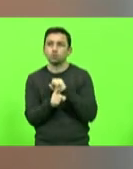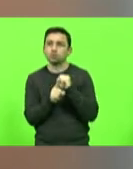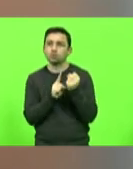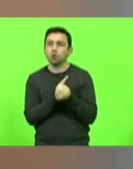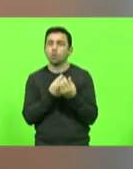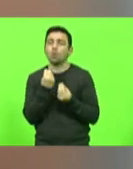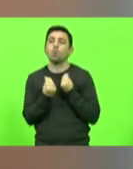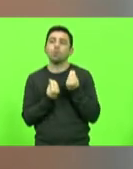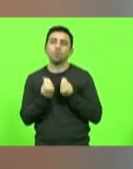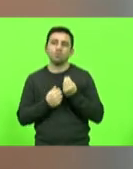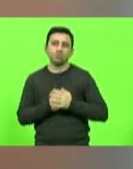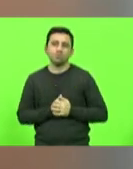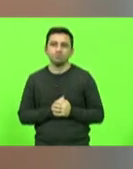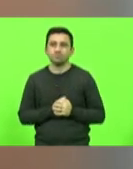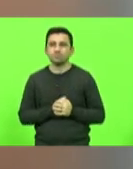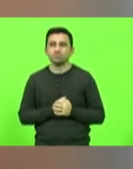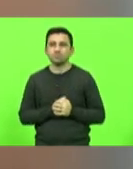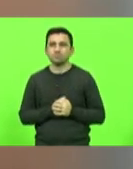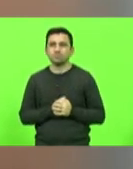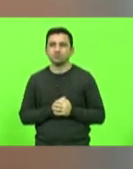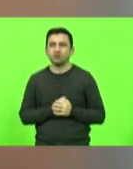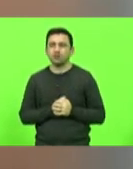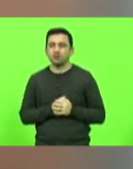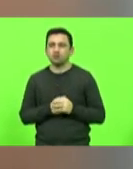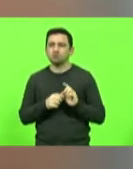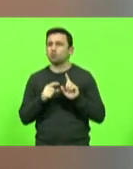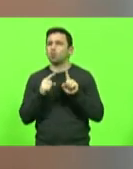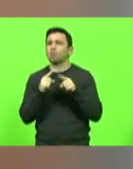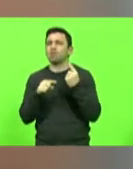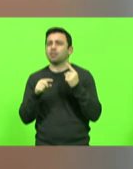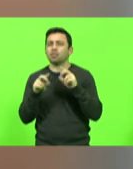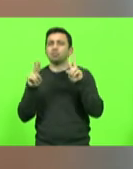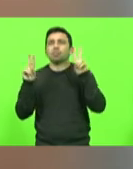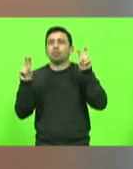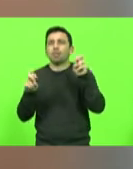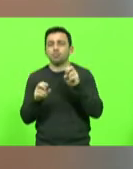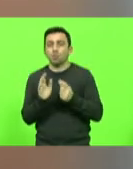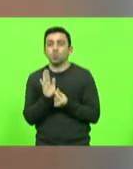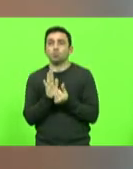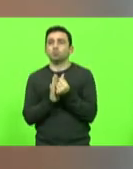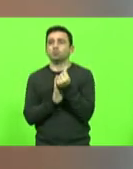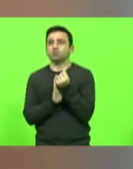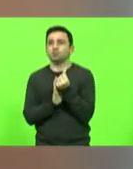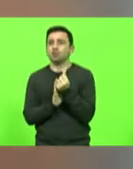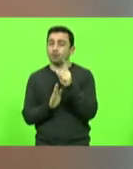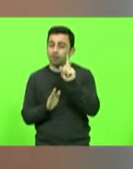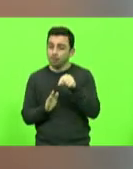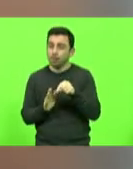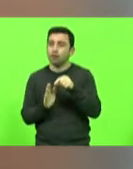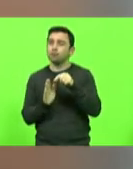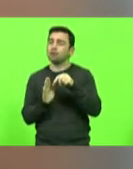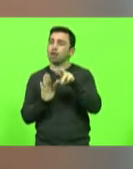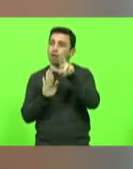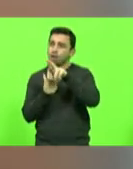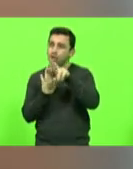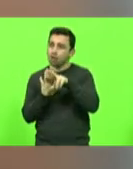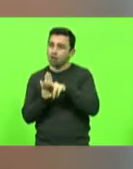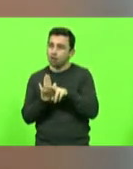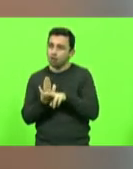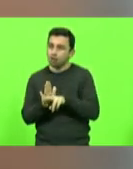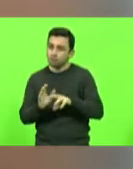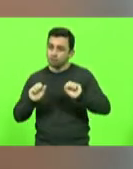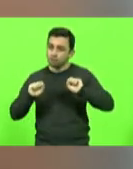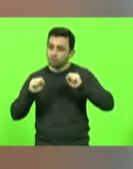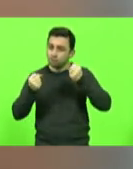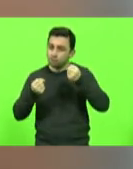atuante. Então, não se trata tão somente de questões orçamentárias, mas de diretrizes para o fortalecimento da política na